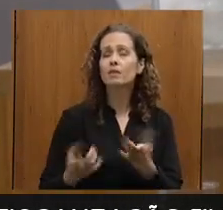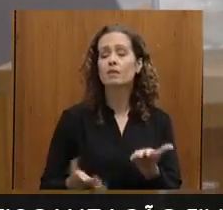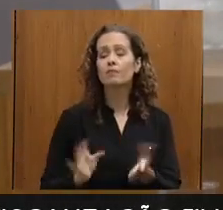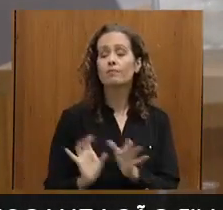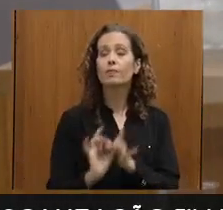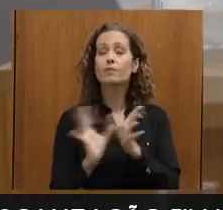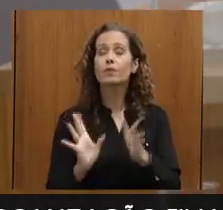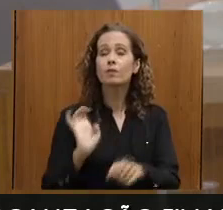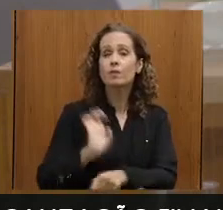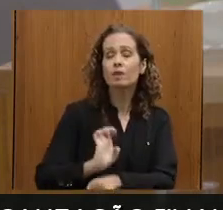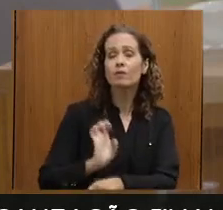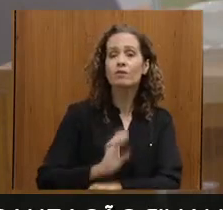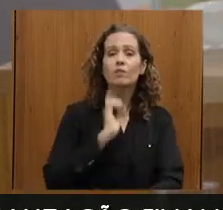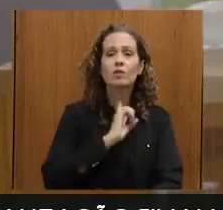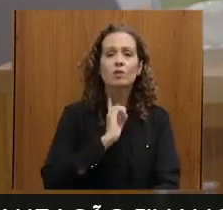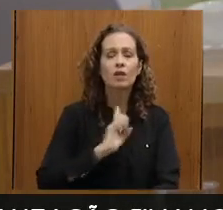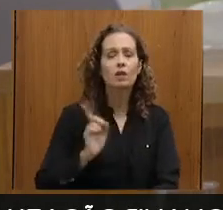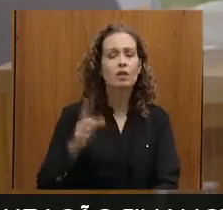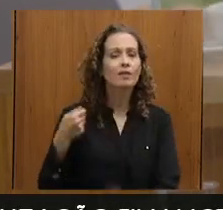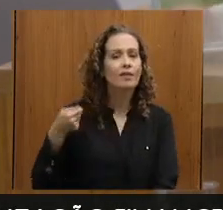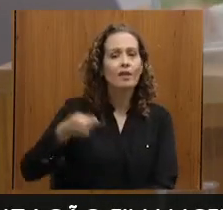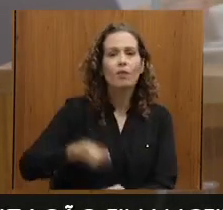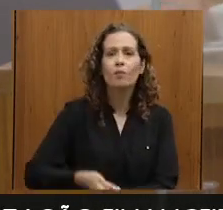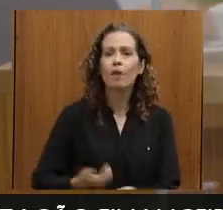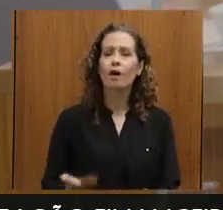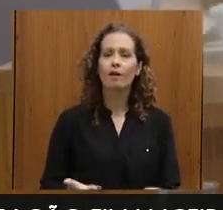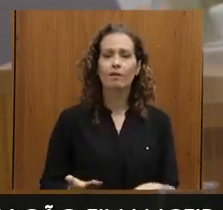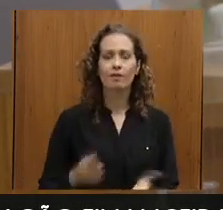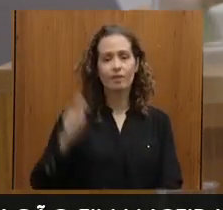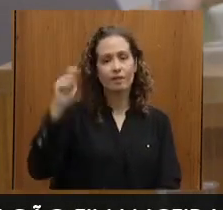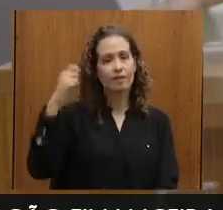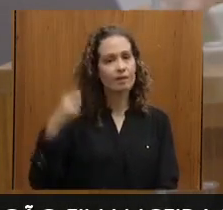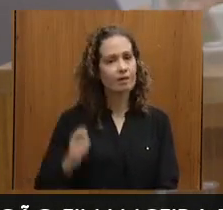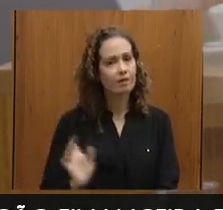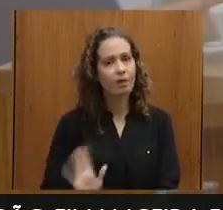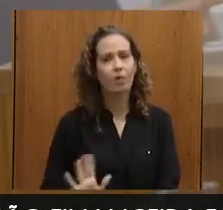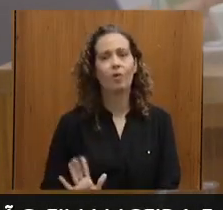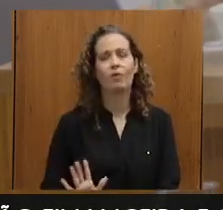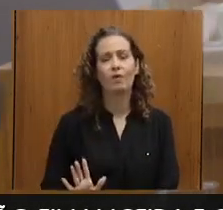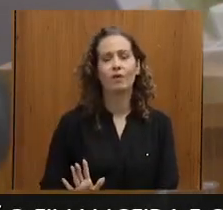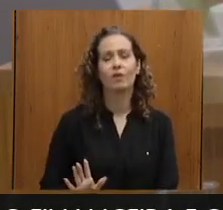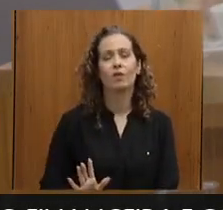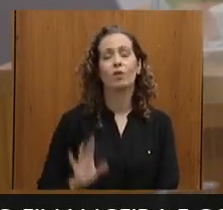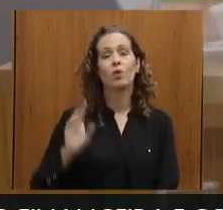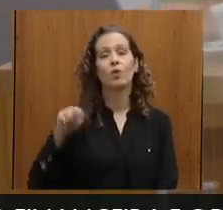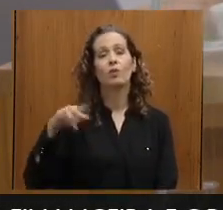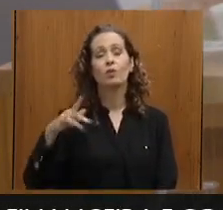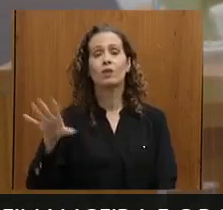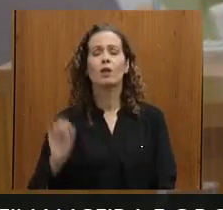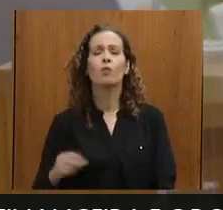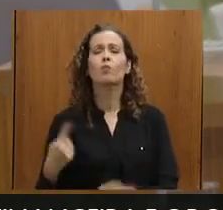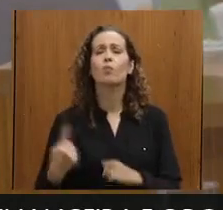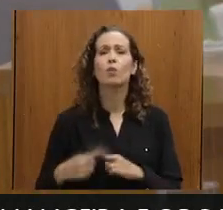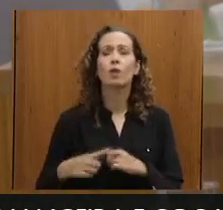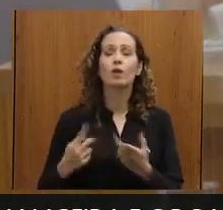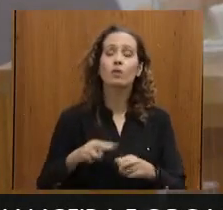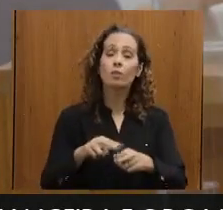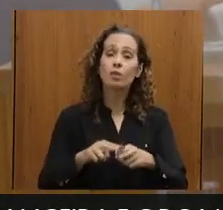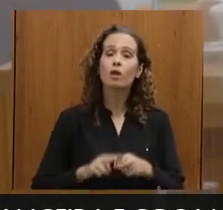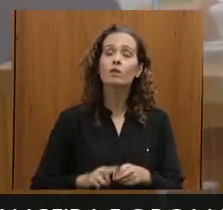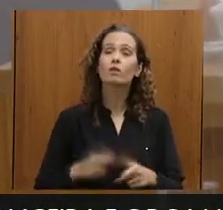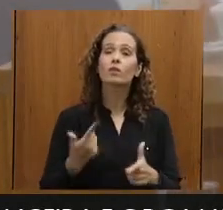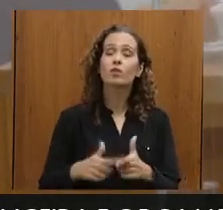de Minas Gerais não pague, não honre com as suas dívidas com a União, justamente pela situação fiscal